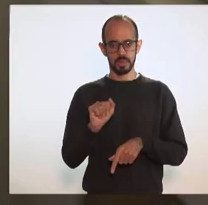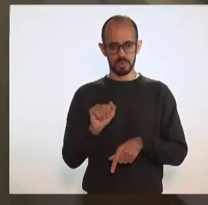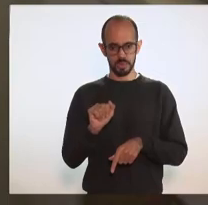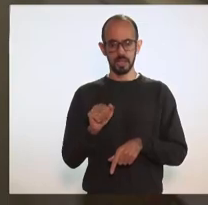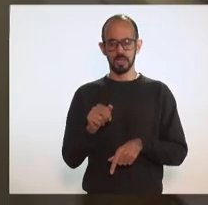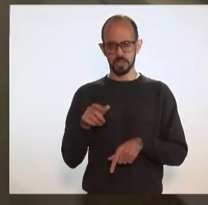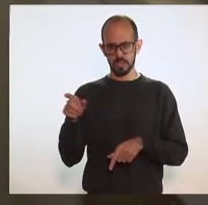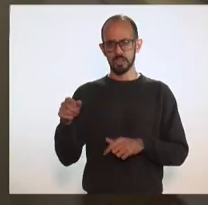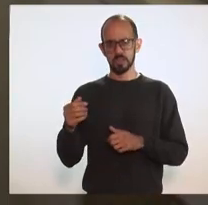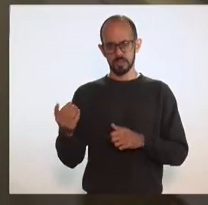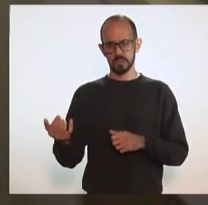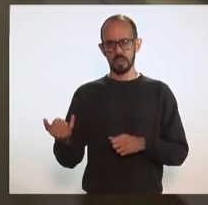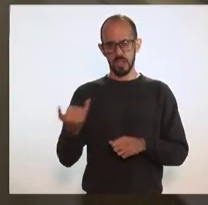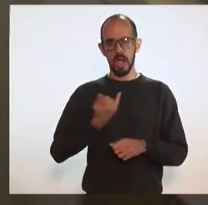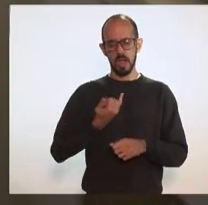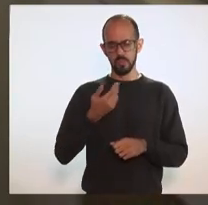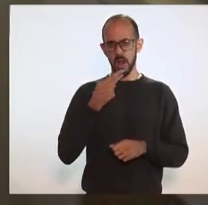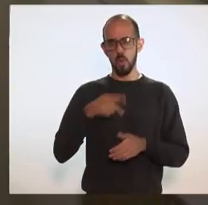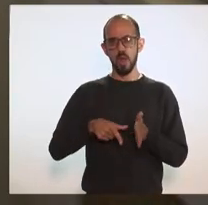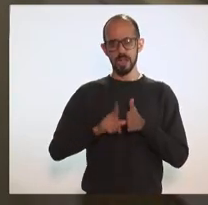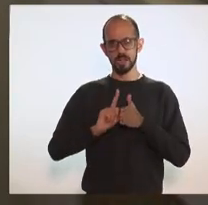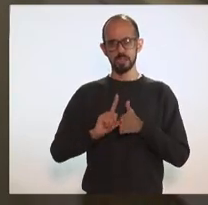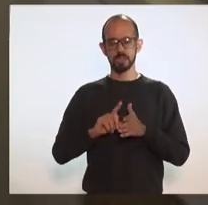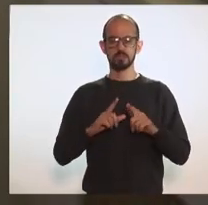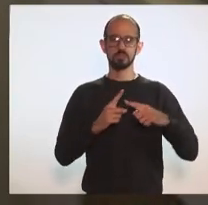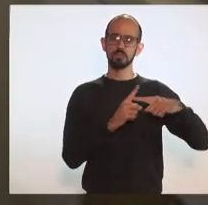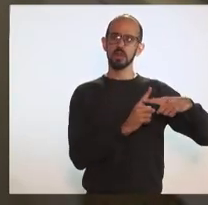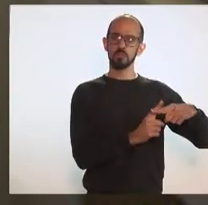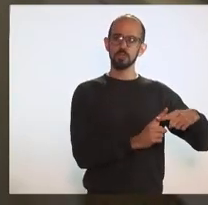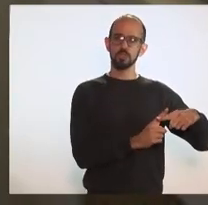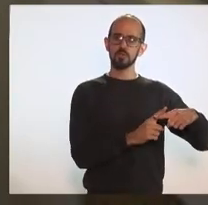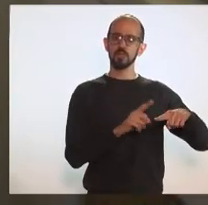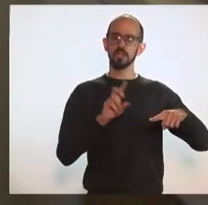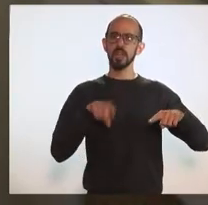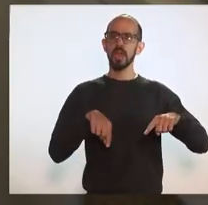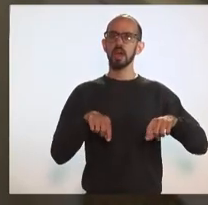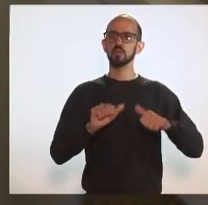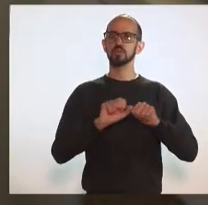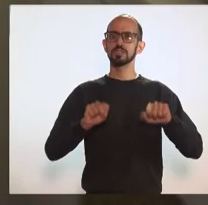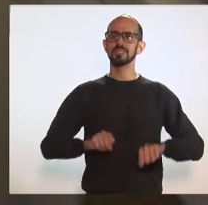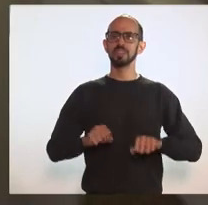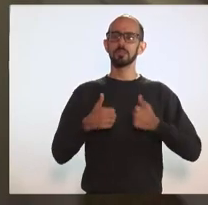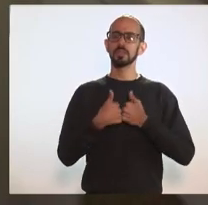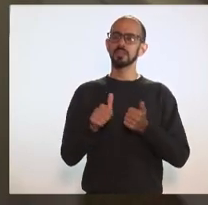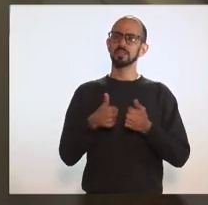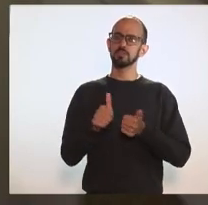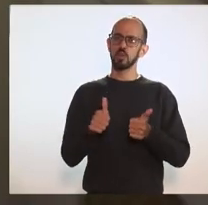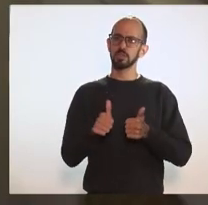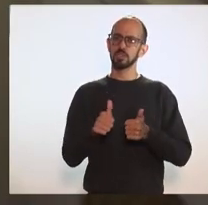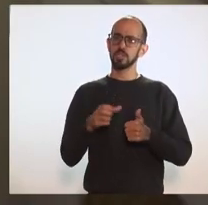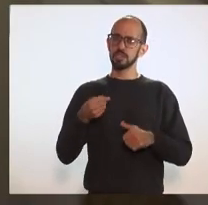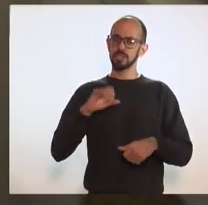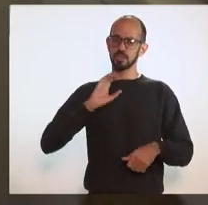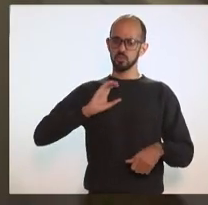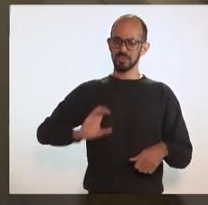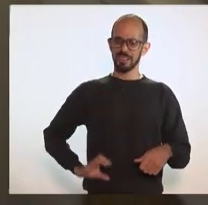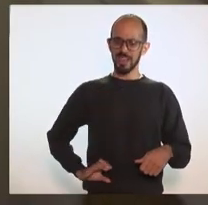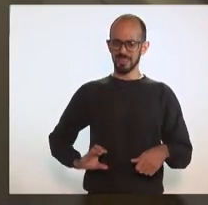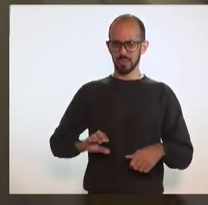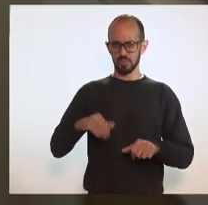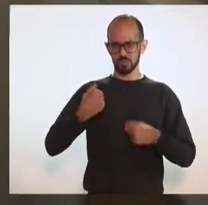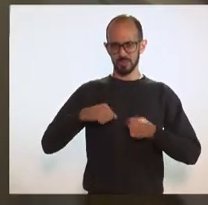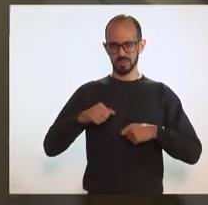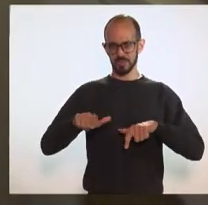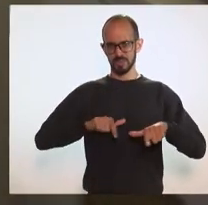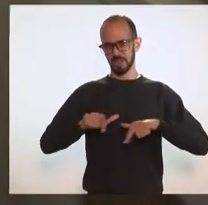positivamente que é o sobre o sistema de transporte e o cidadão que precisa